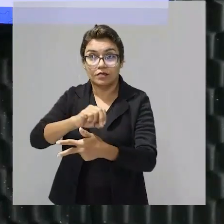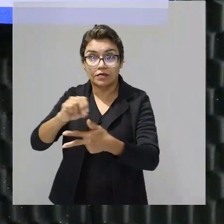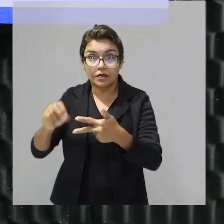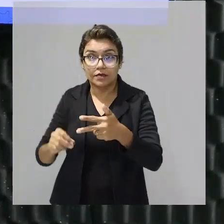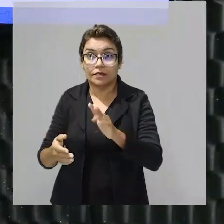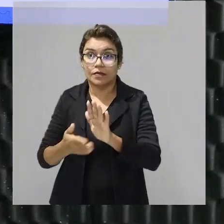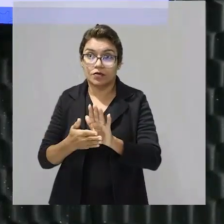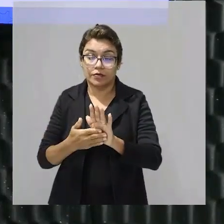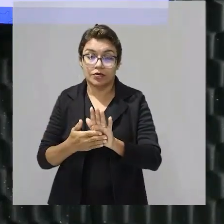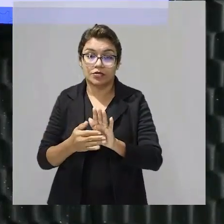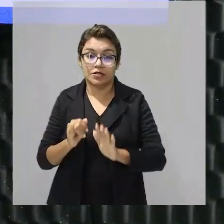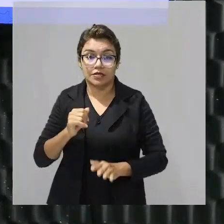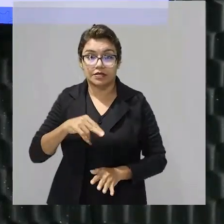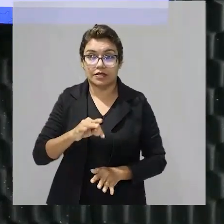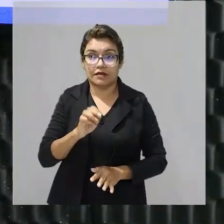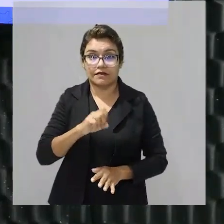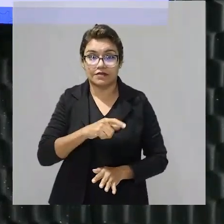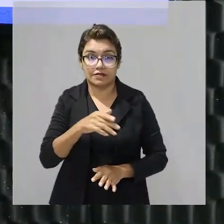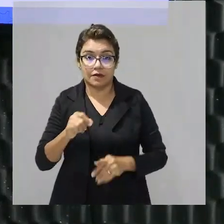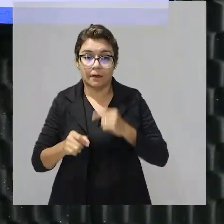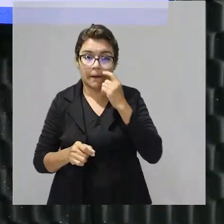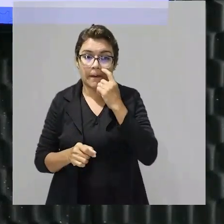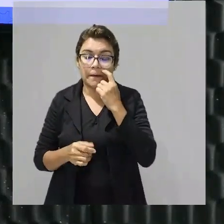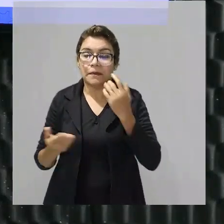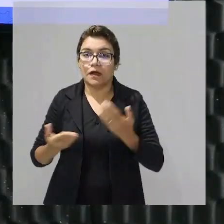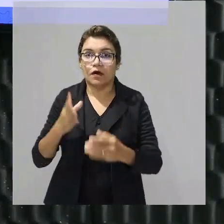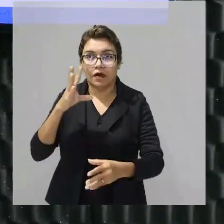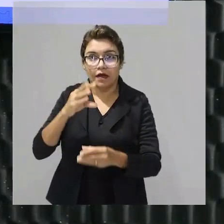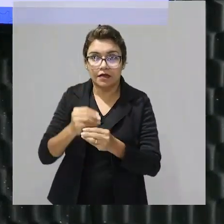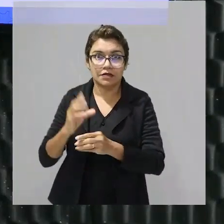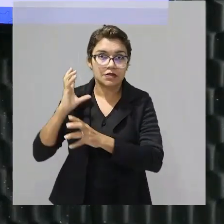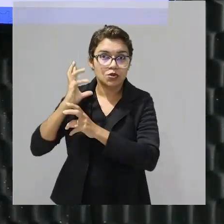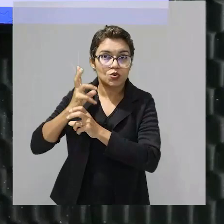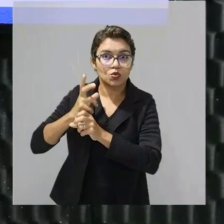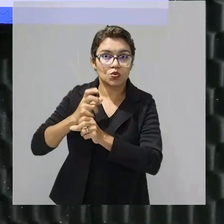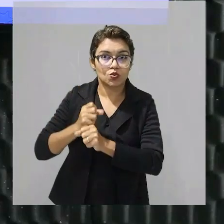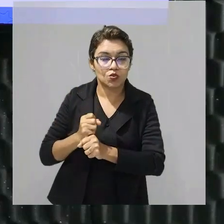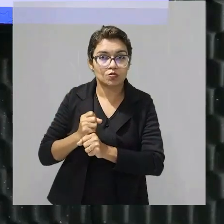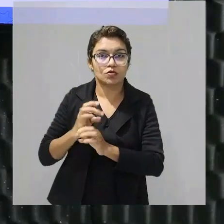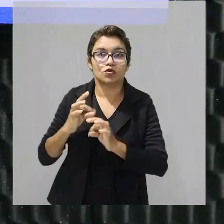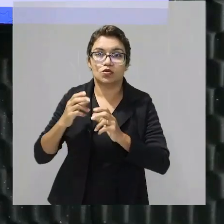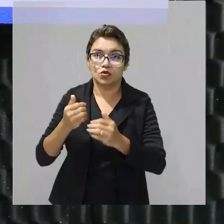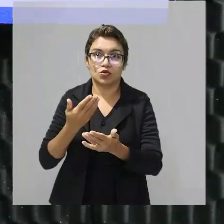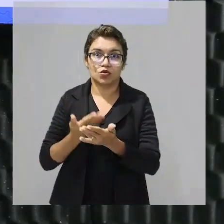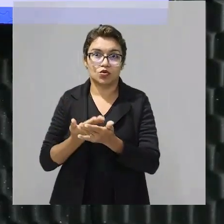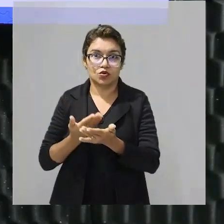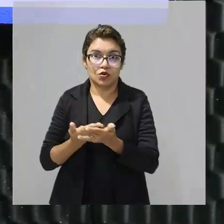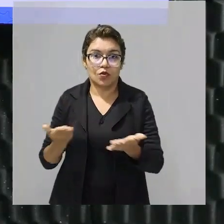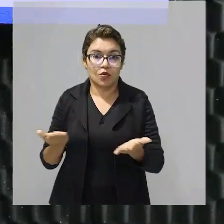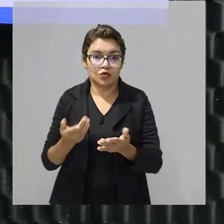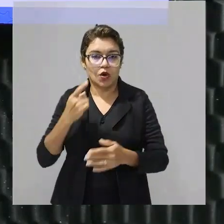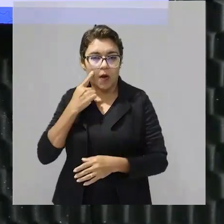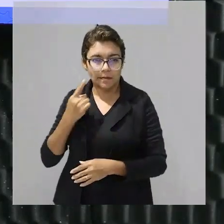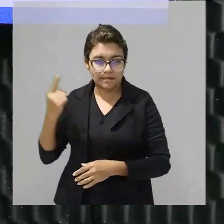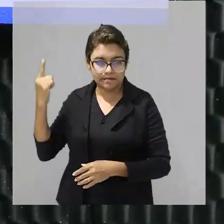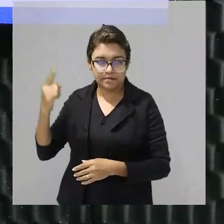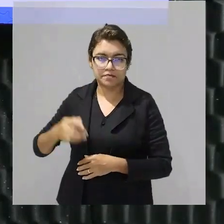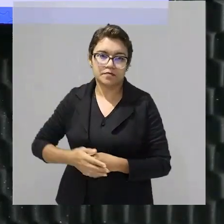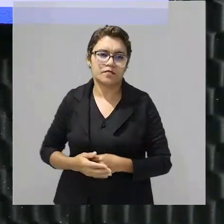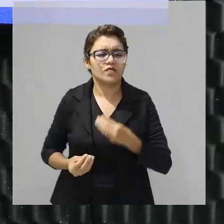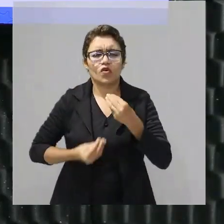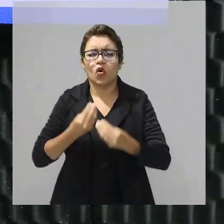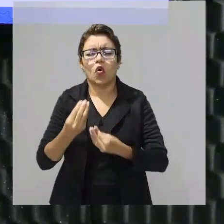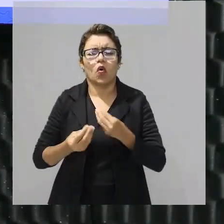precisam ter características próprias. A introdução tem a sua característica própria, que é apresentar o tema e definir a tese,